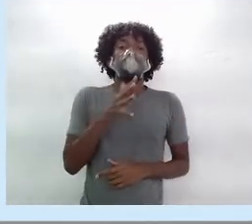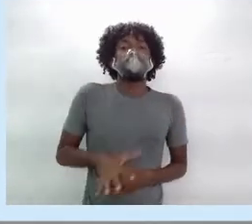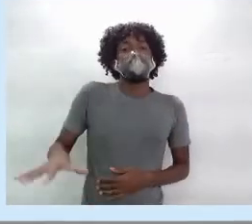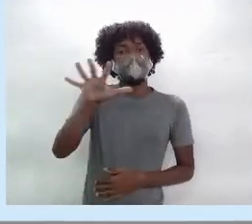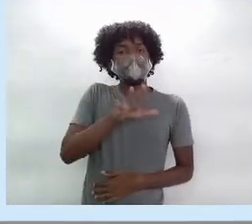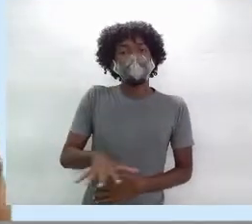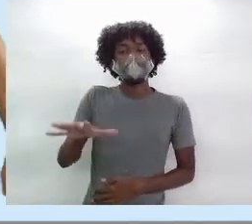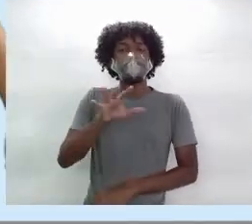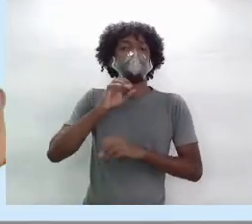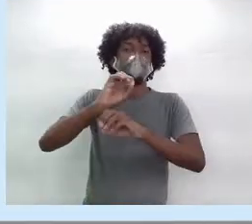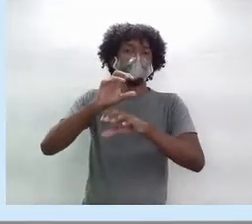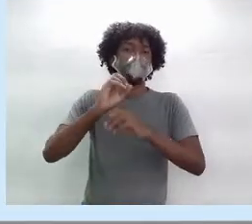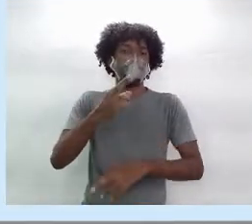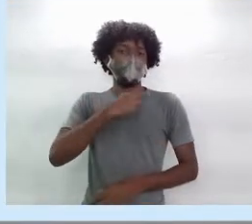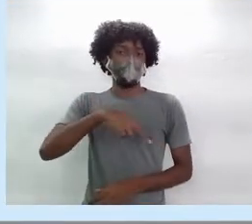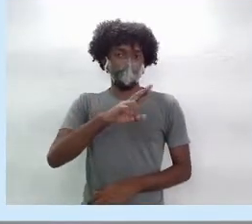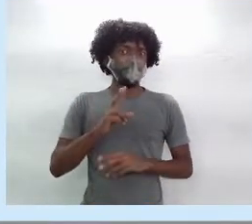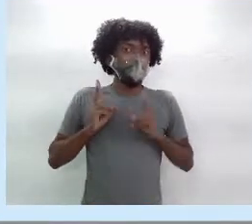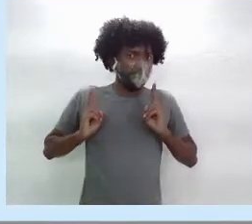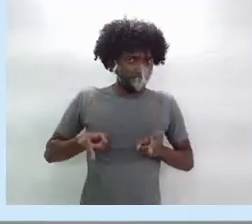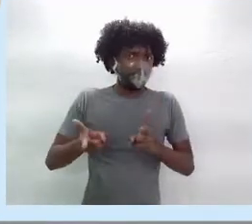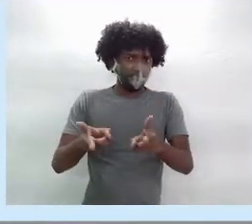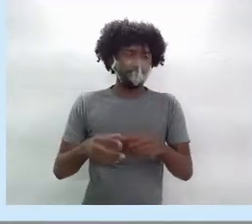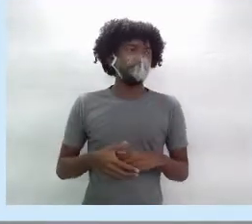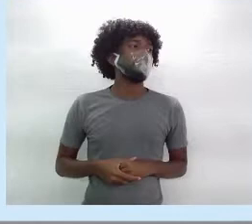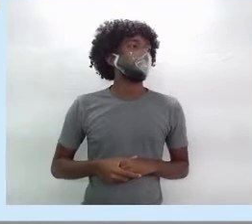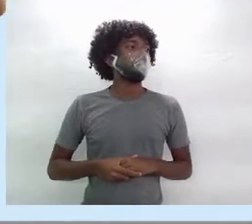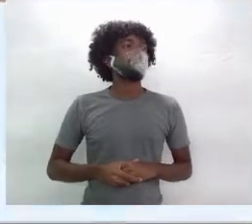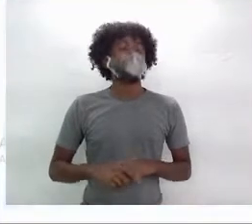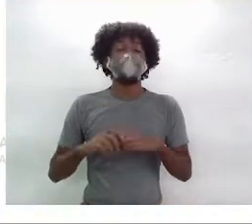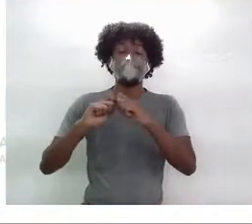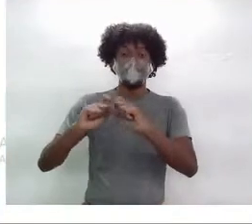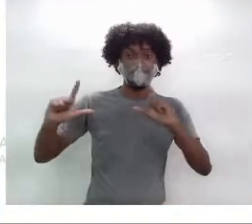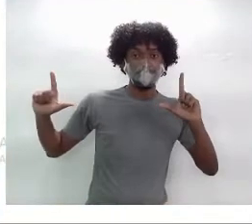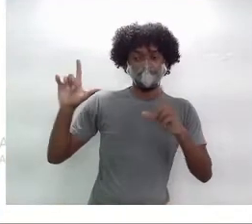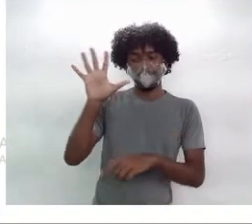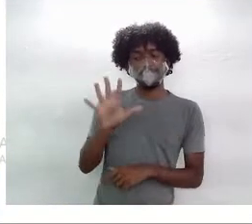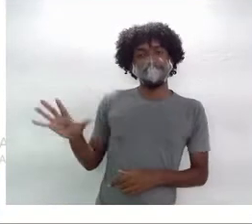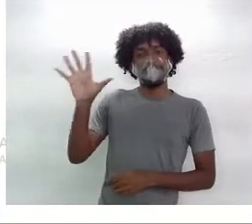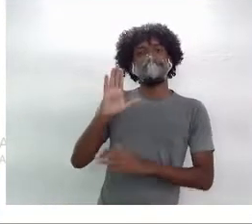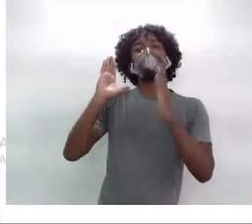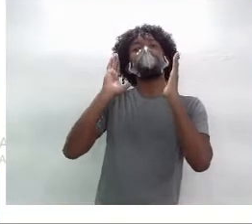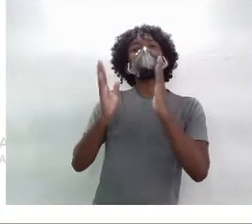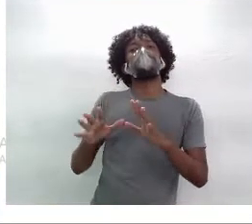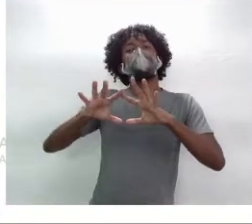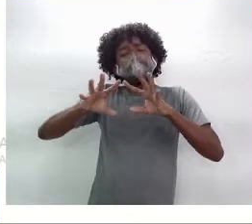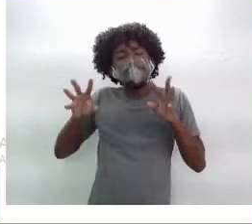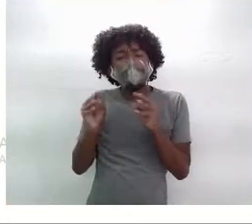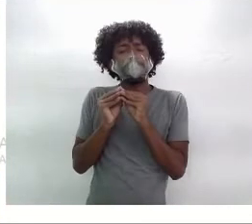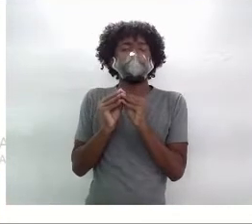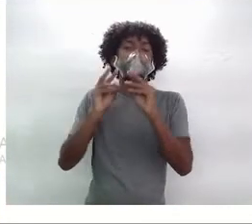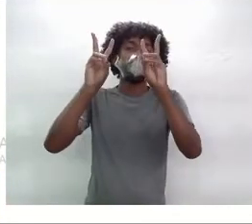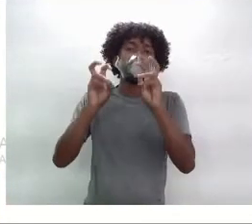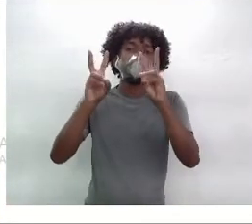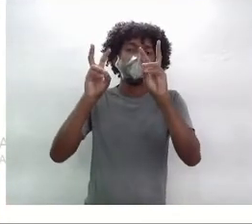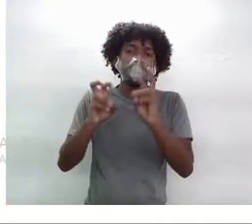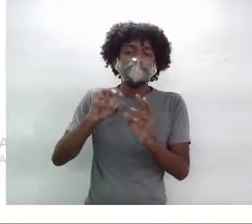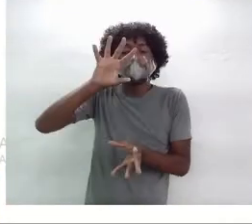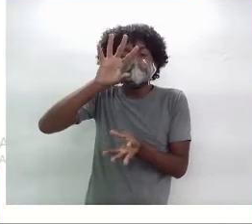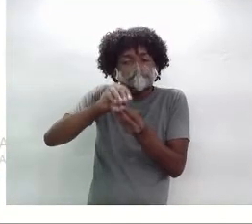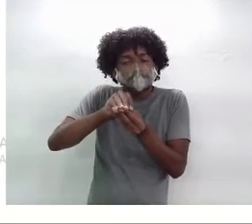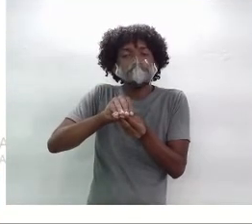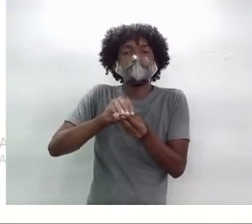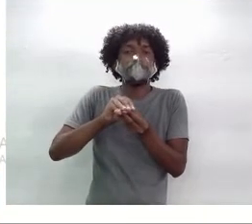ensino religioso. Vamos adiante. Na tela, nós temos aqui uma síntese rápida dos